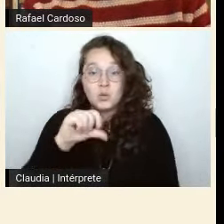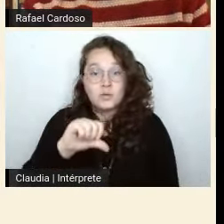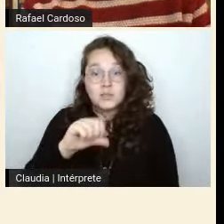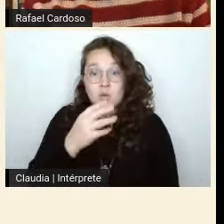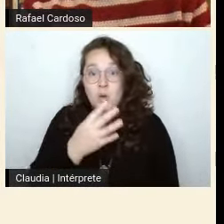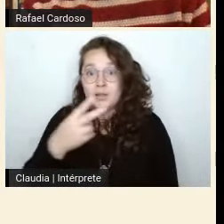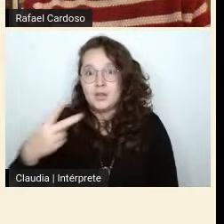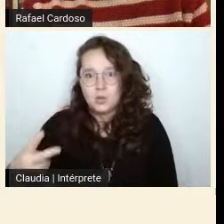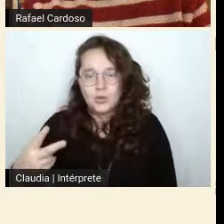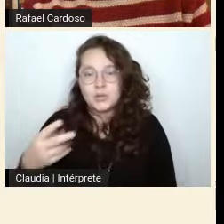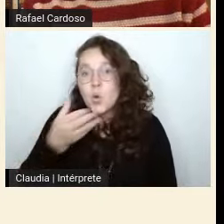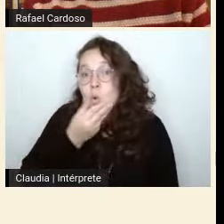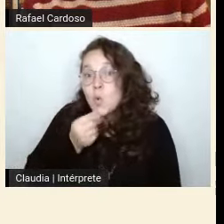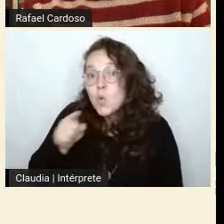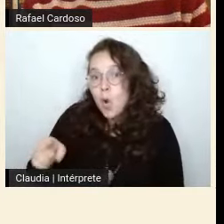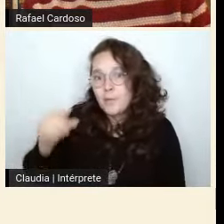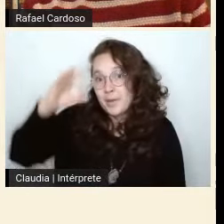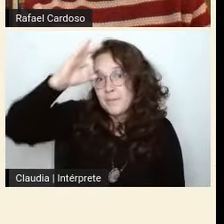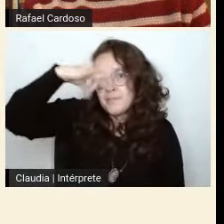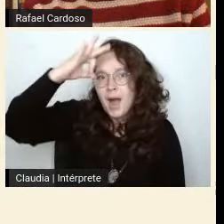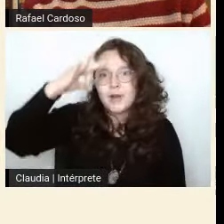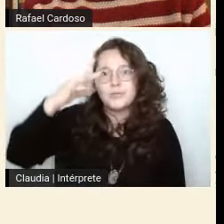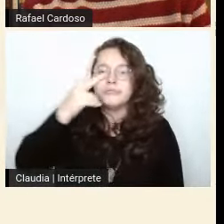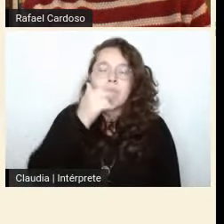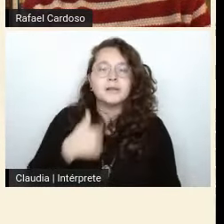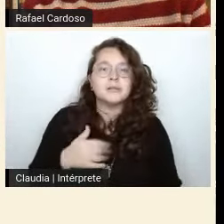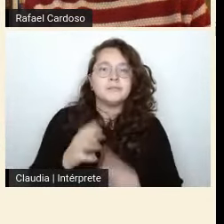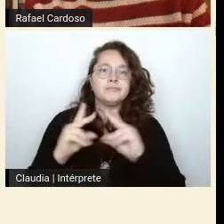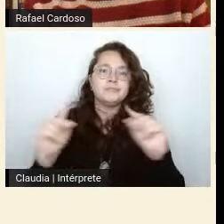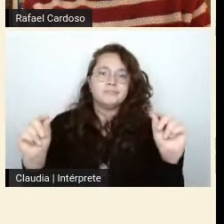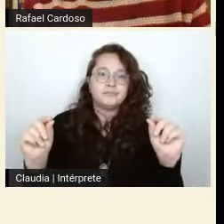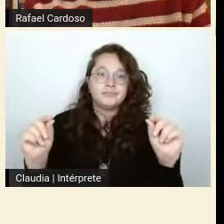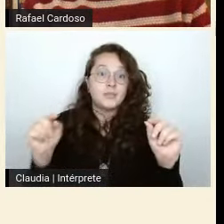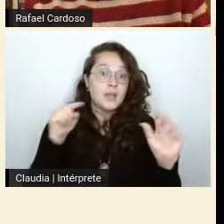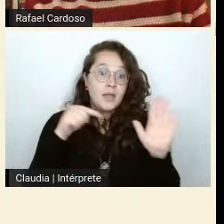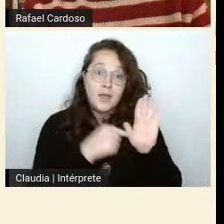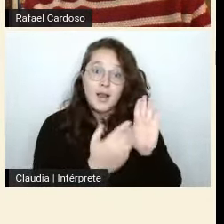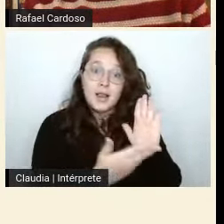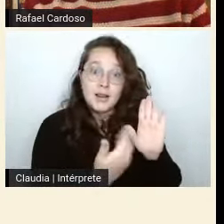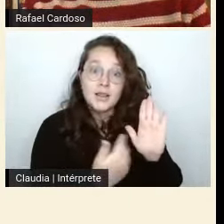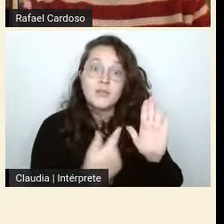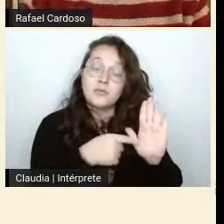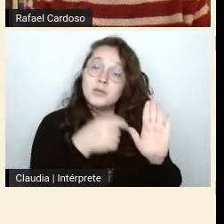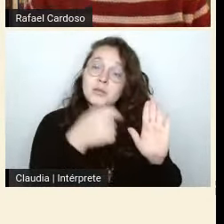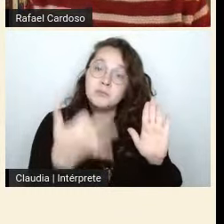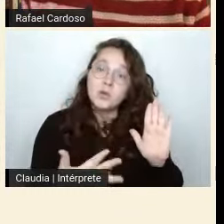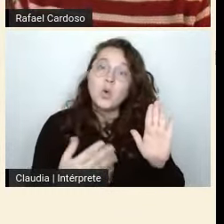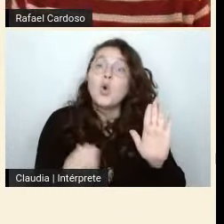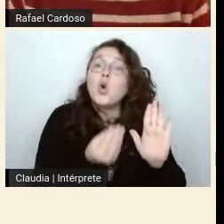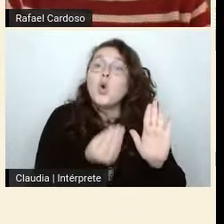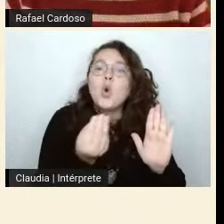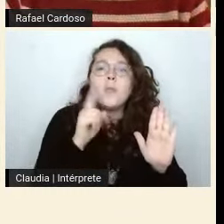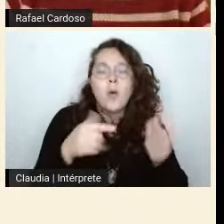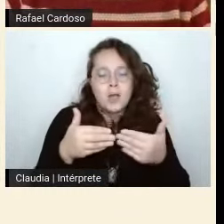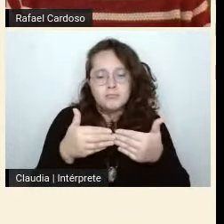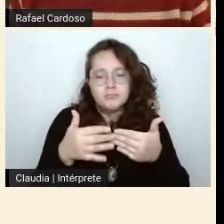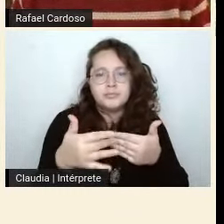e redefinir radicalmente o modo como o movimento modernista seria compreendido dali para frente.